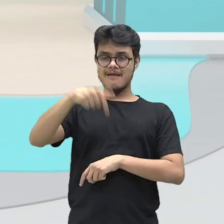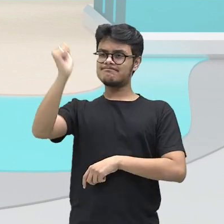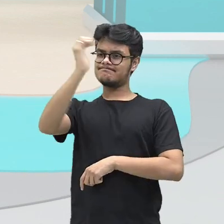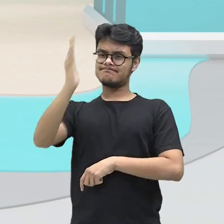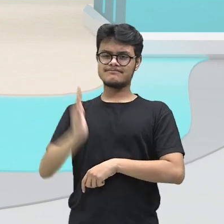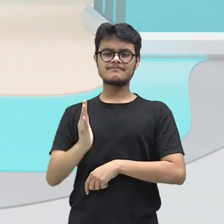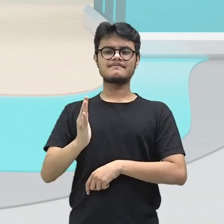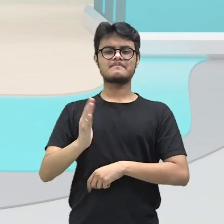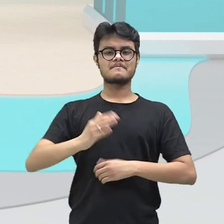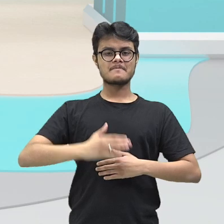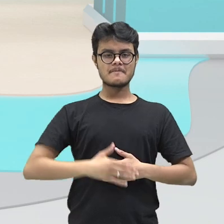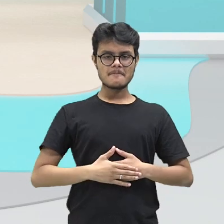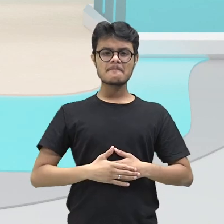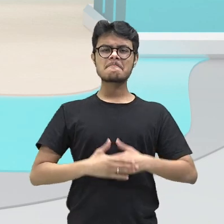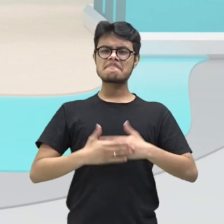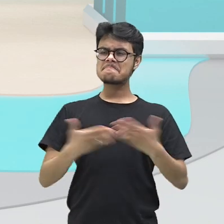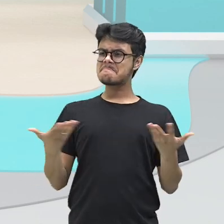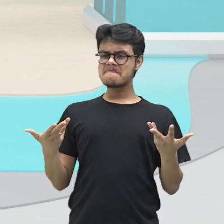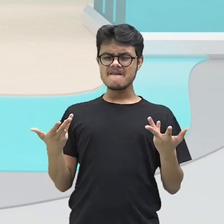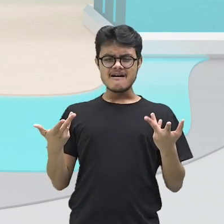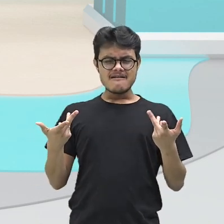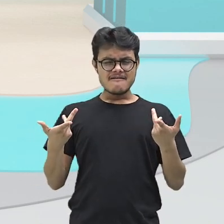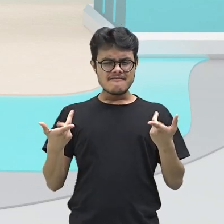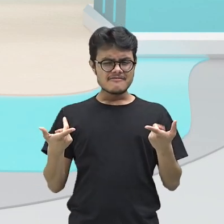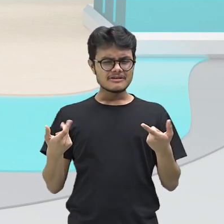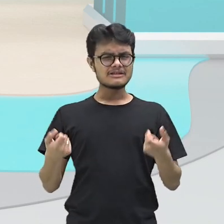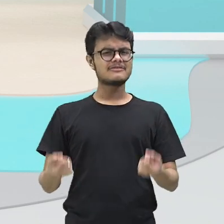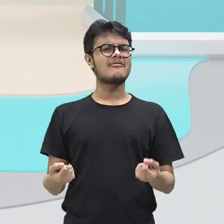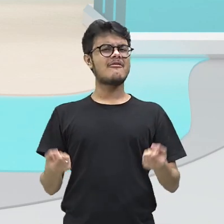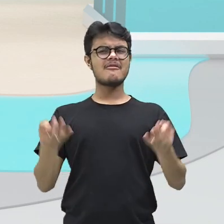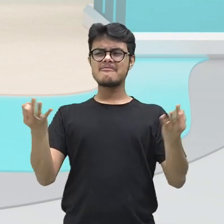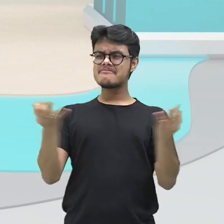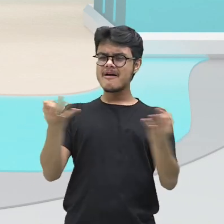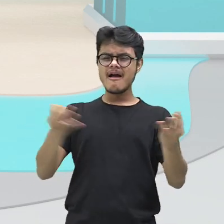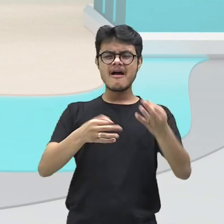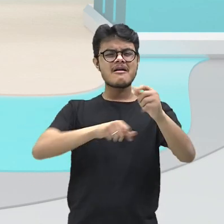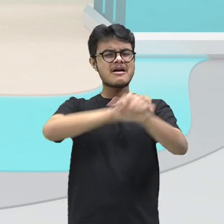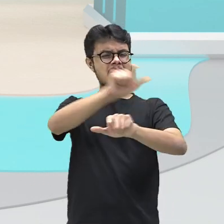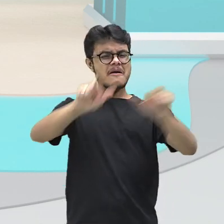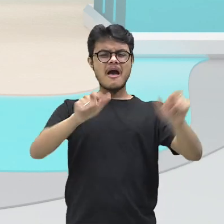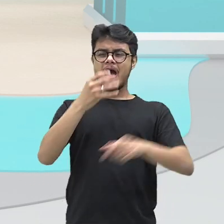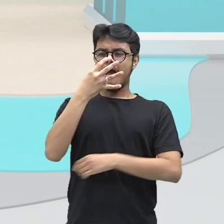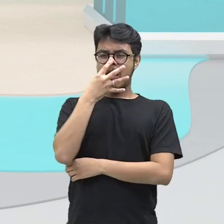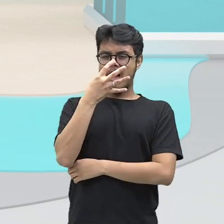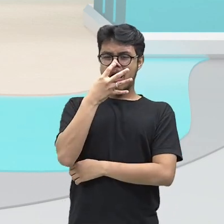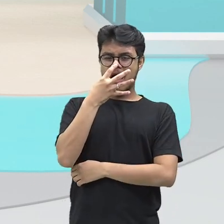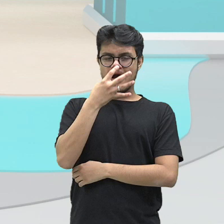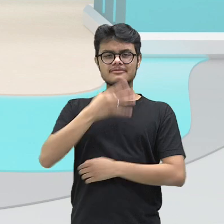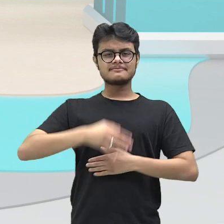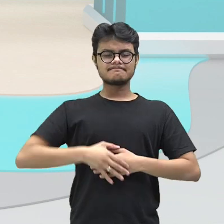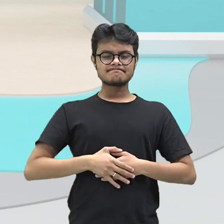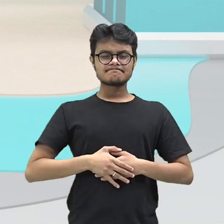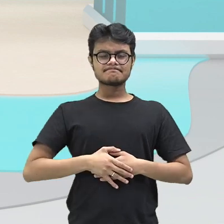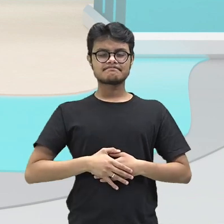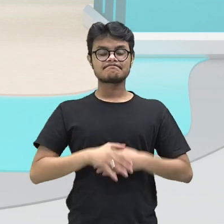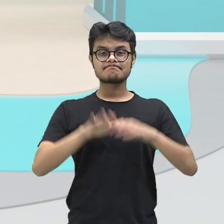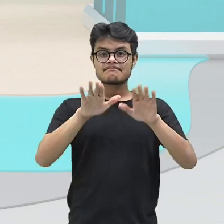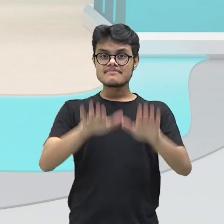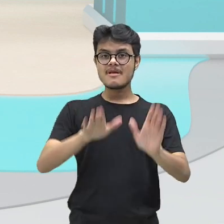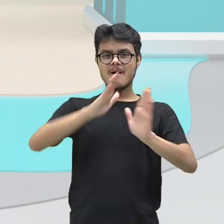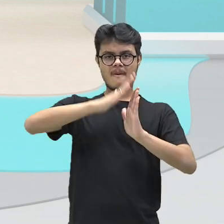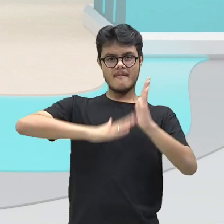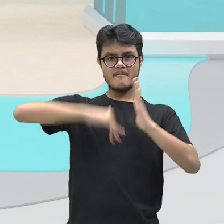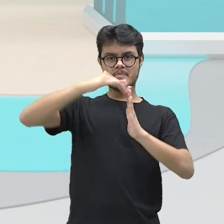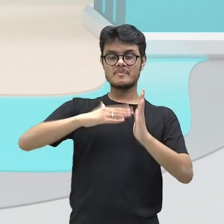estilo grandioso, ela glorificava as façanhas do povo, os seus protagonistas. Uma das